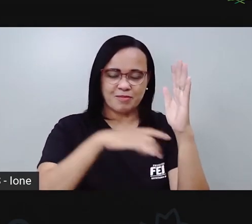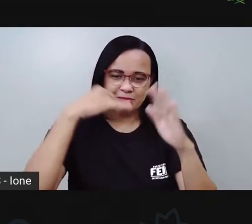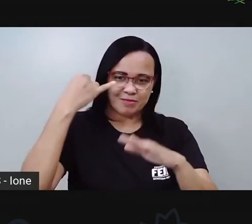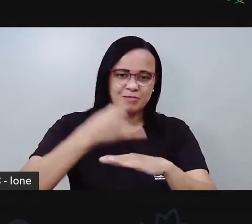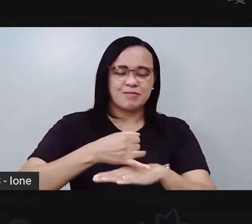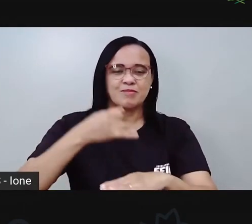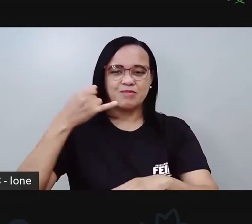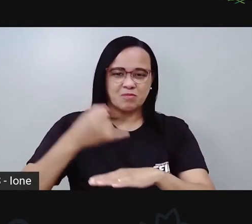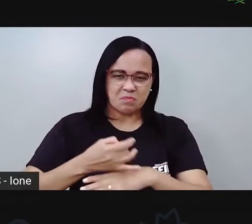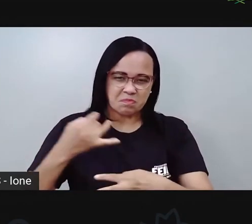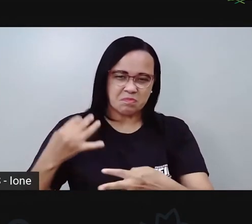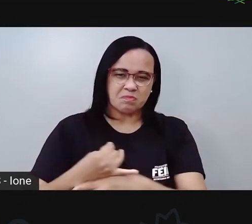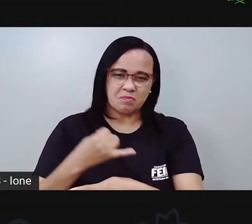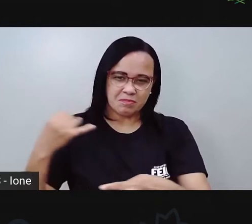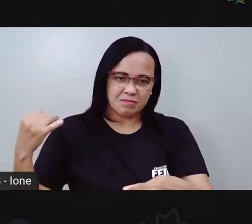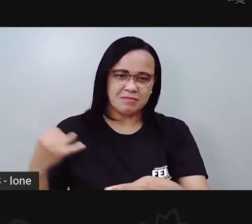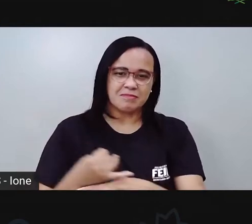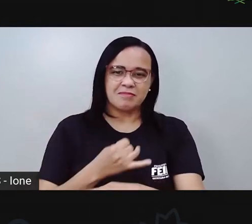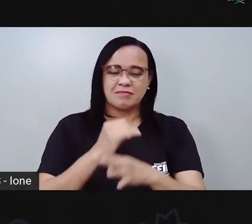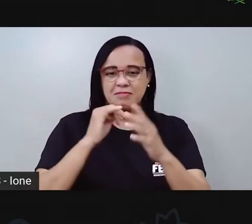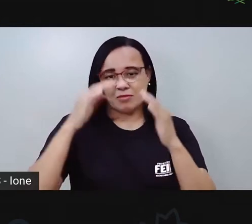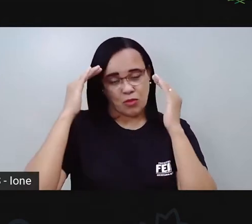e desobediente